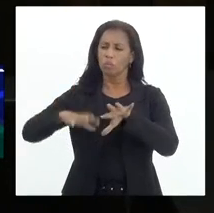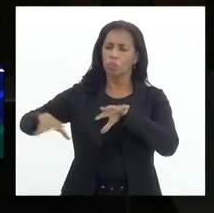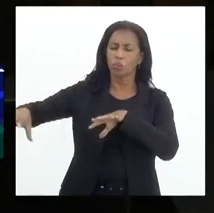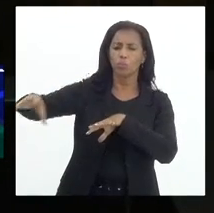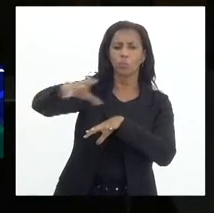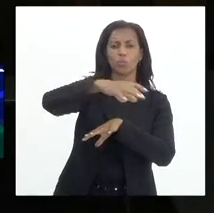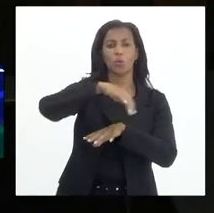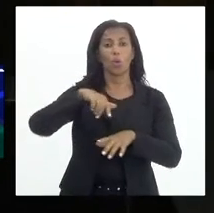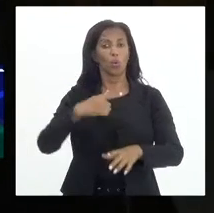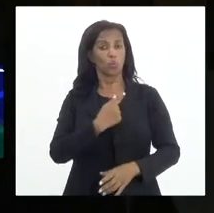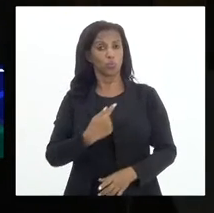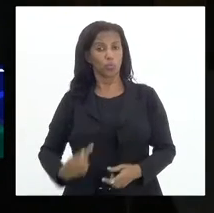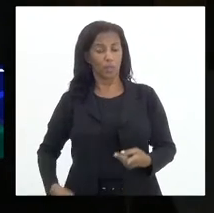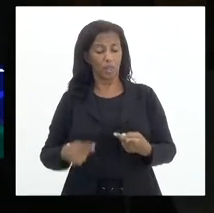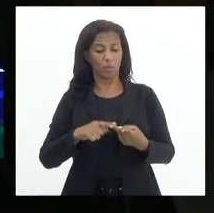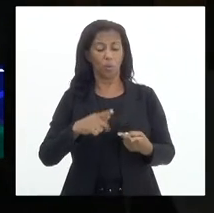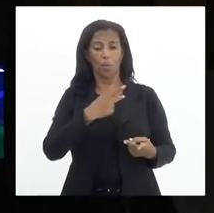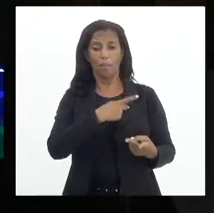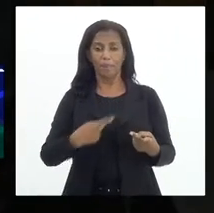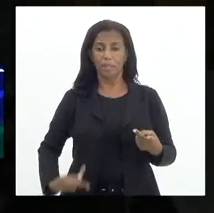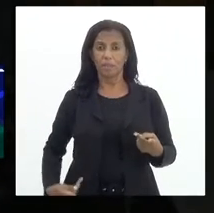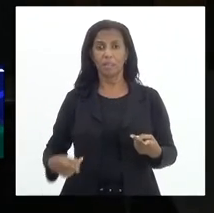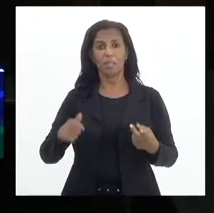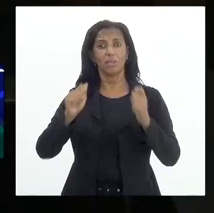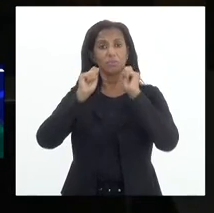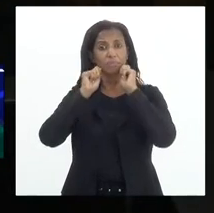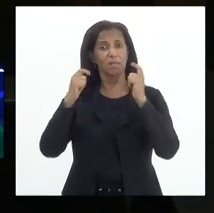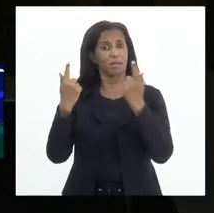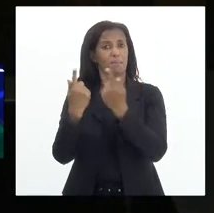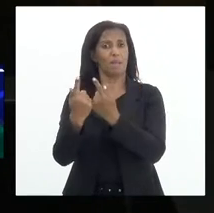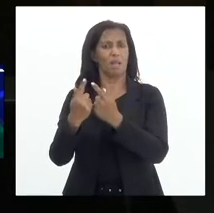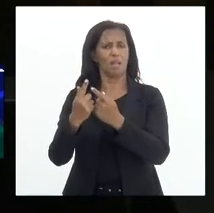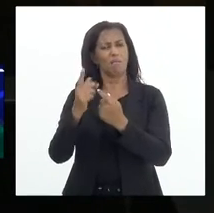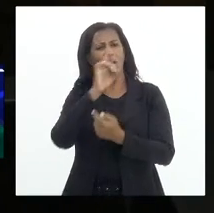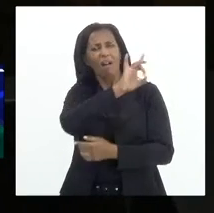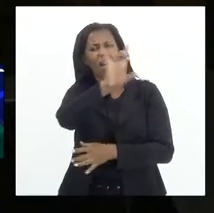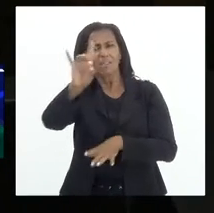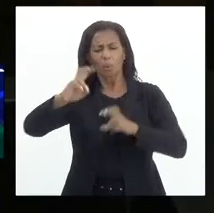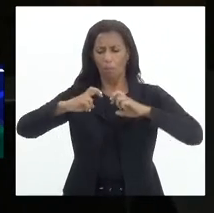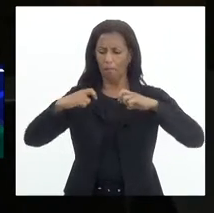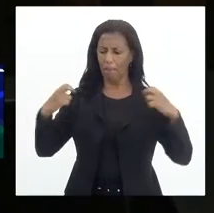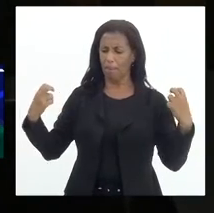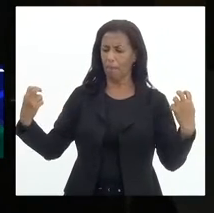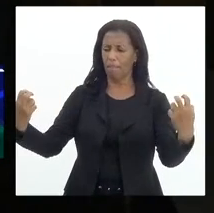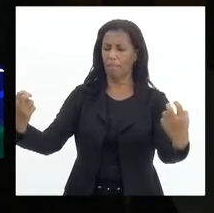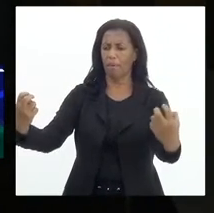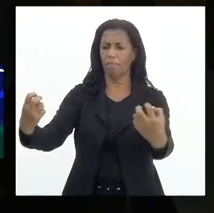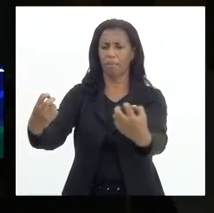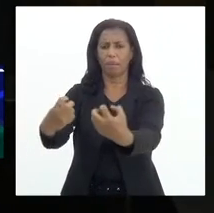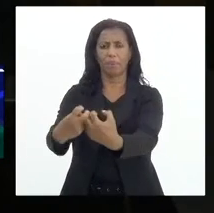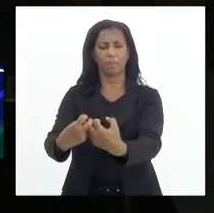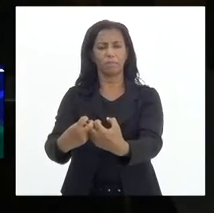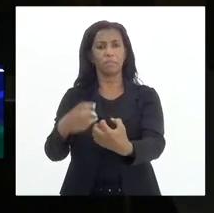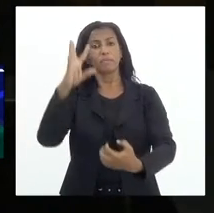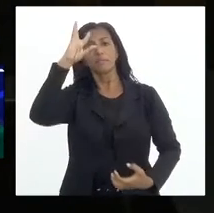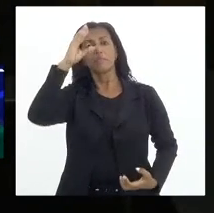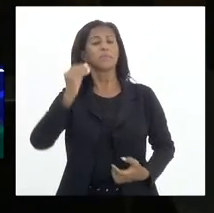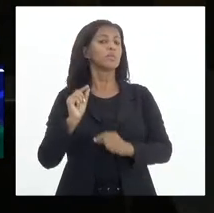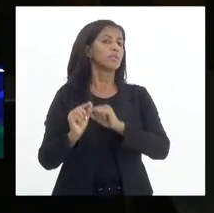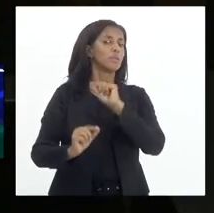os governadores e os presidentes de assembleia e definisse o seguinte.